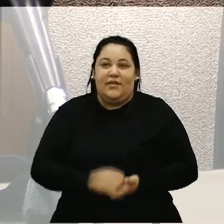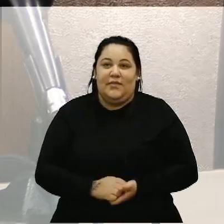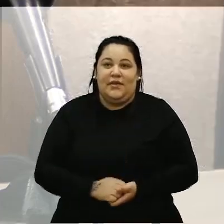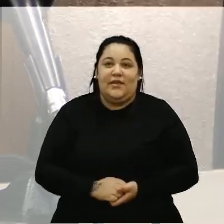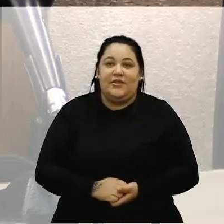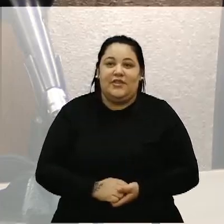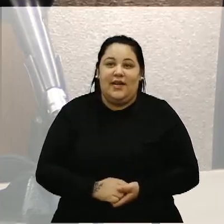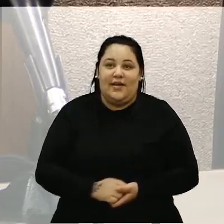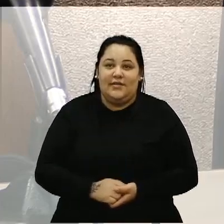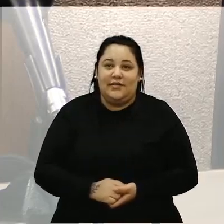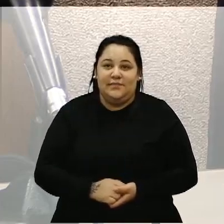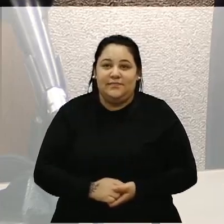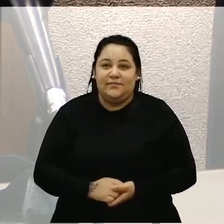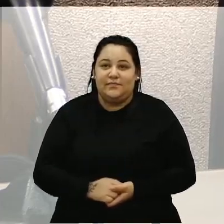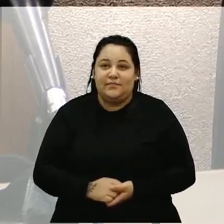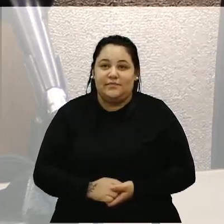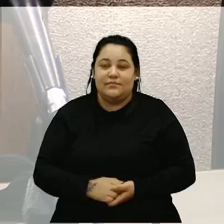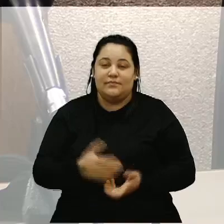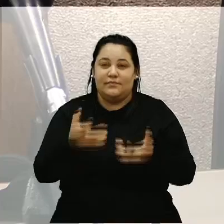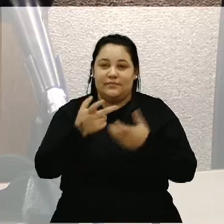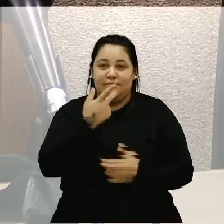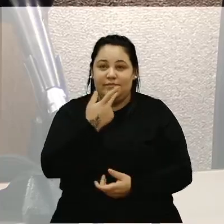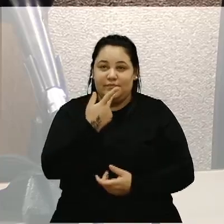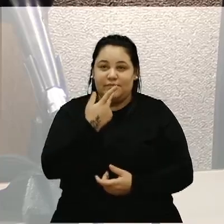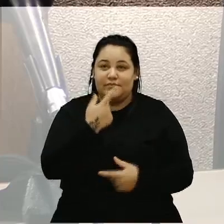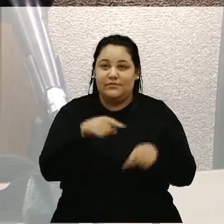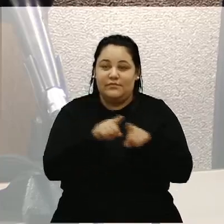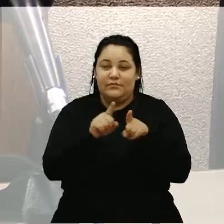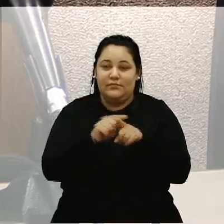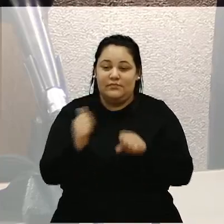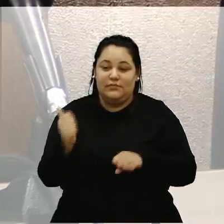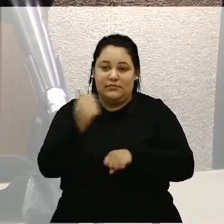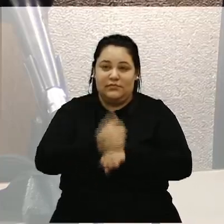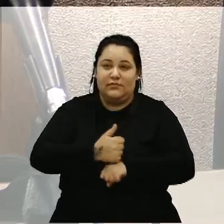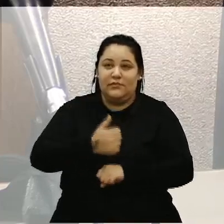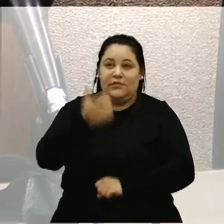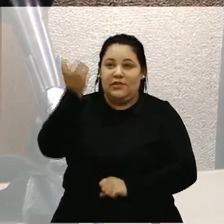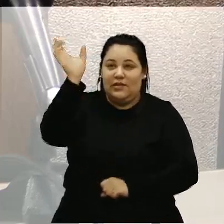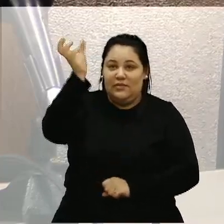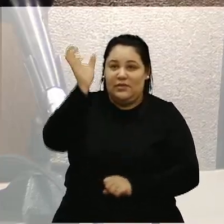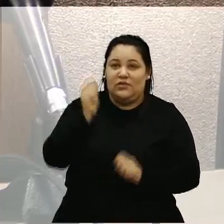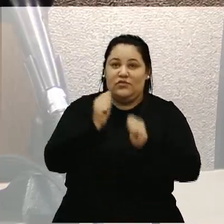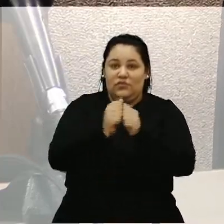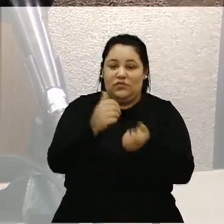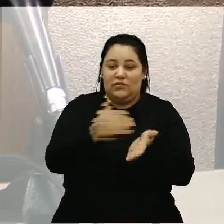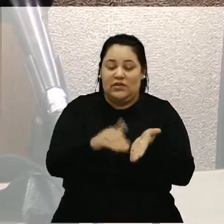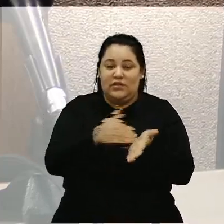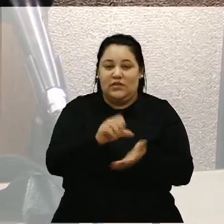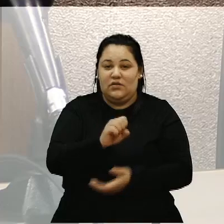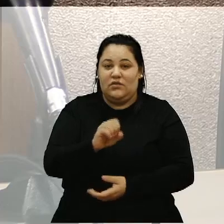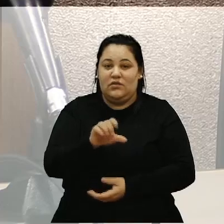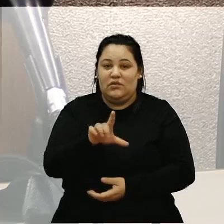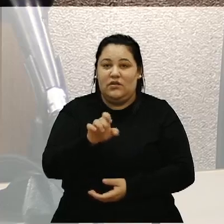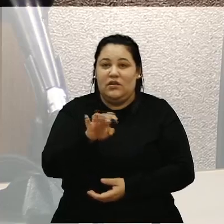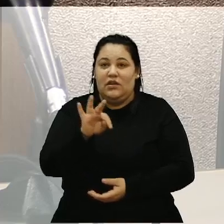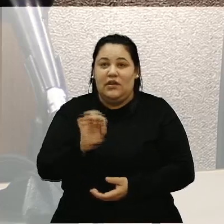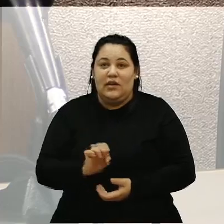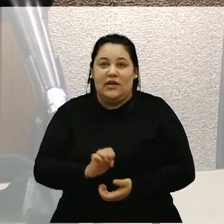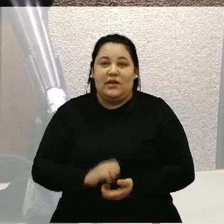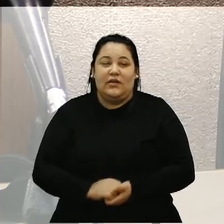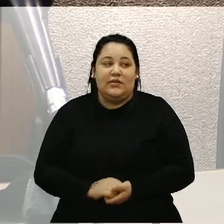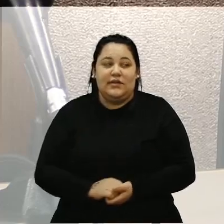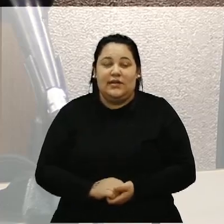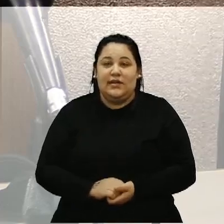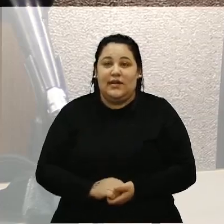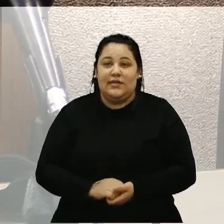dizer que eu tenho mendigado a troca de lâmpadas através do secretário Soletti. E eu peço